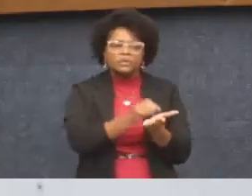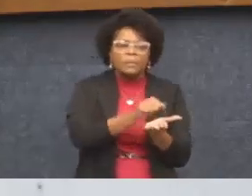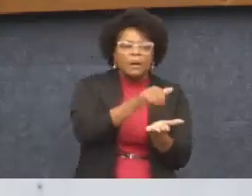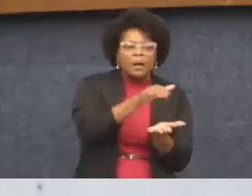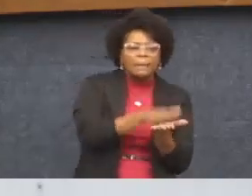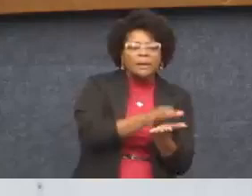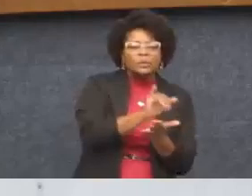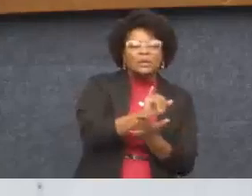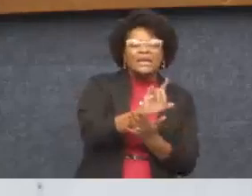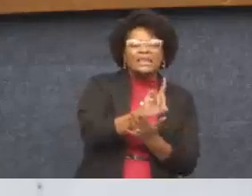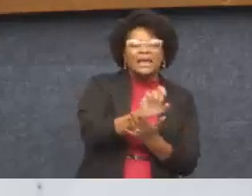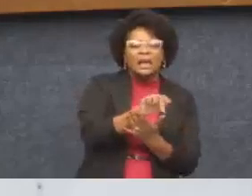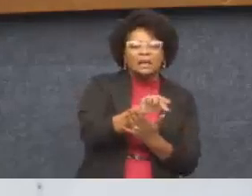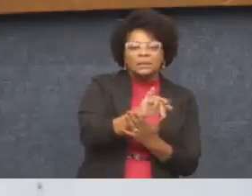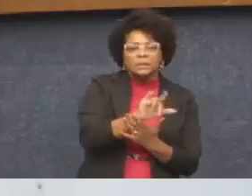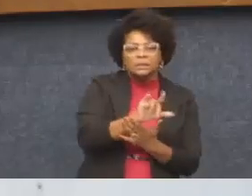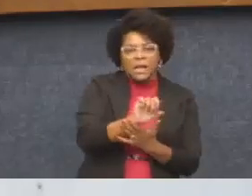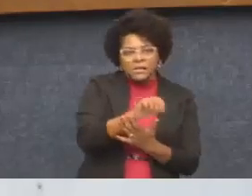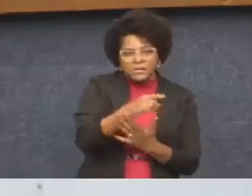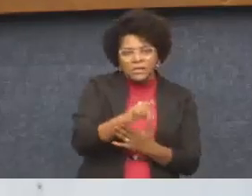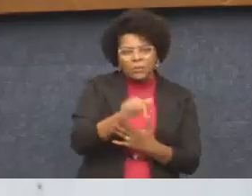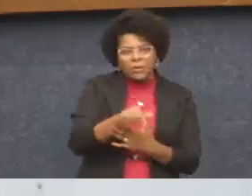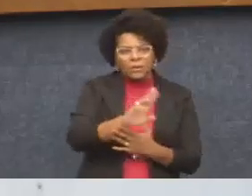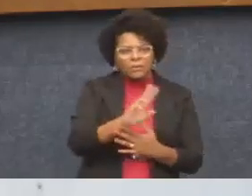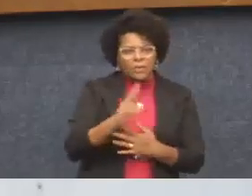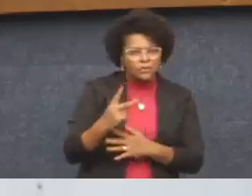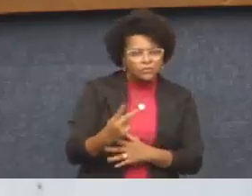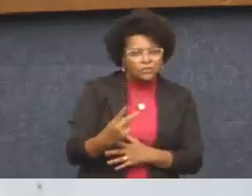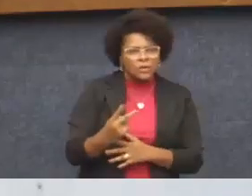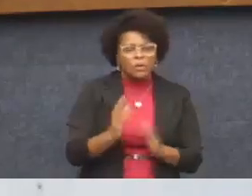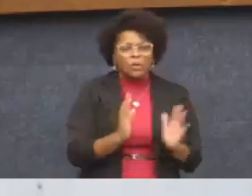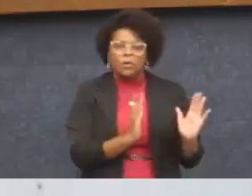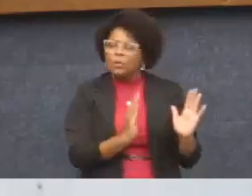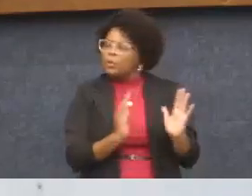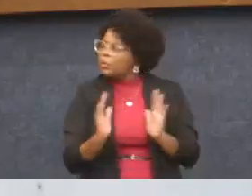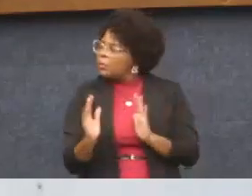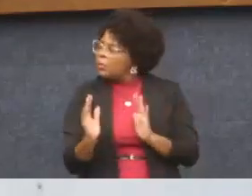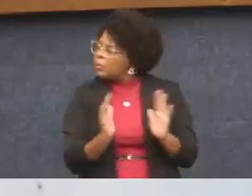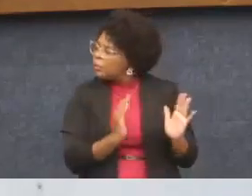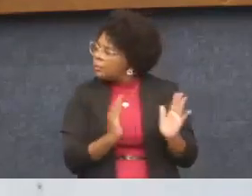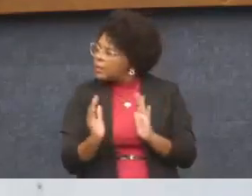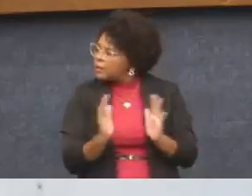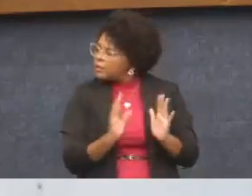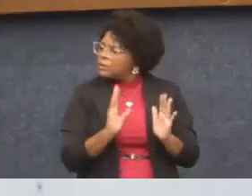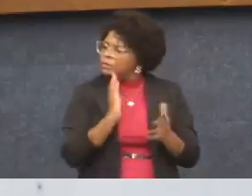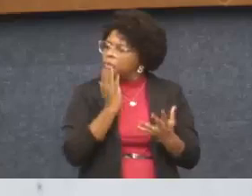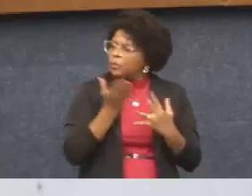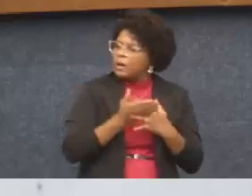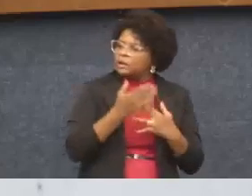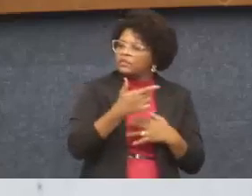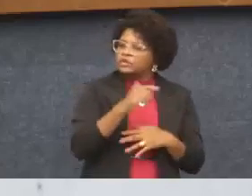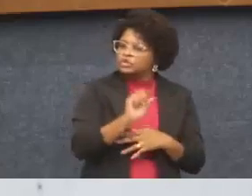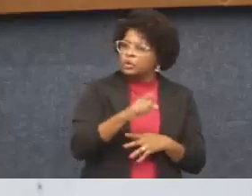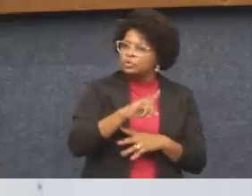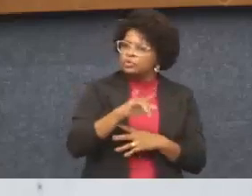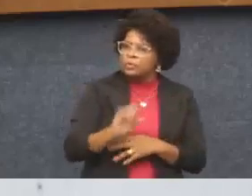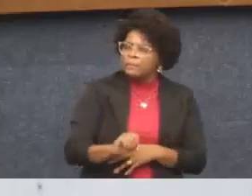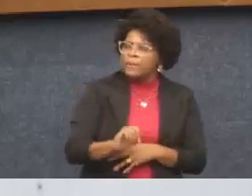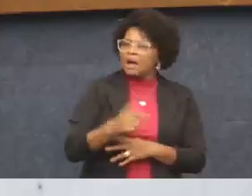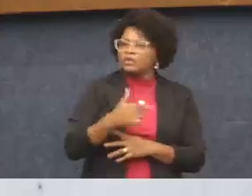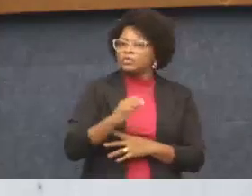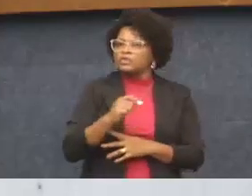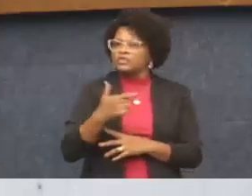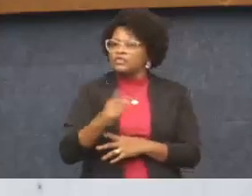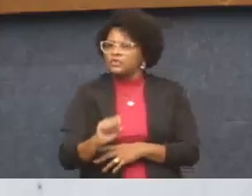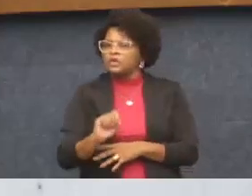de vínculo com a Câmara Municipal de Belo Horizonte, o período compreendido entre 28 de maio de 2020 e 31 de dezembro de